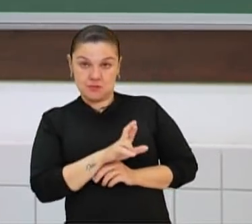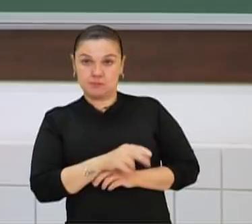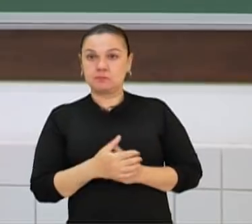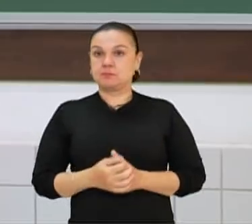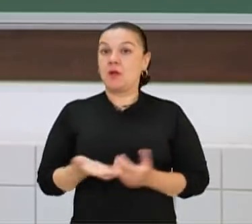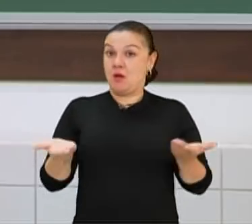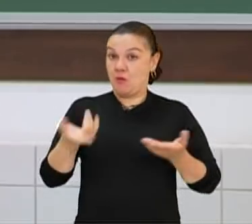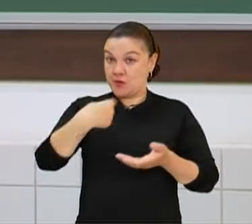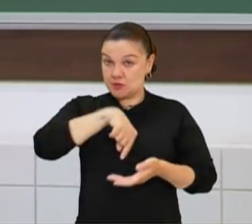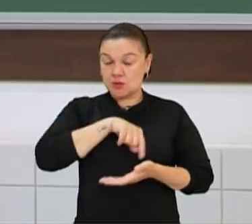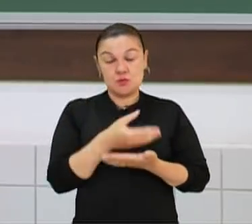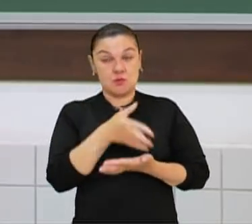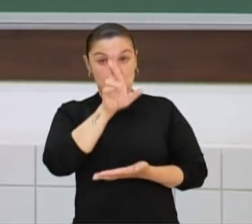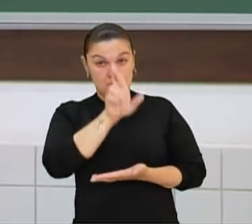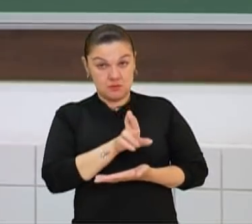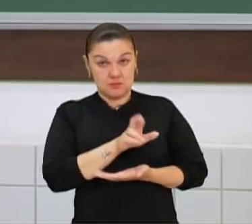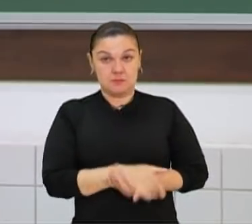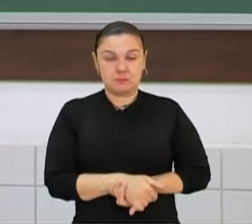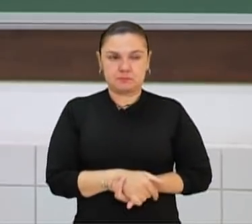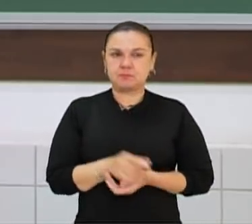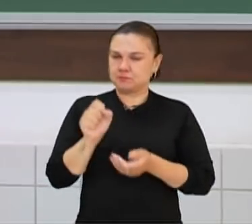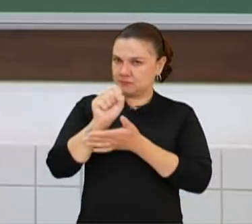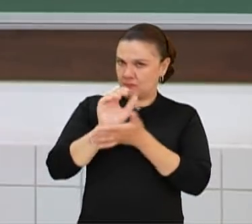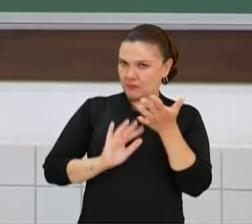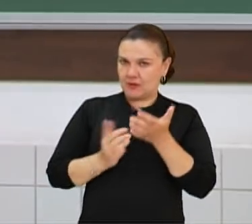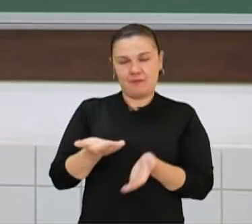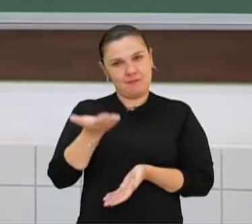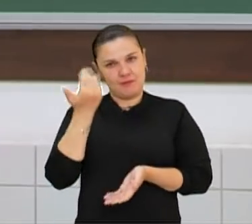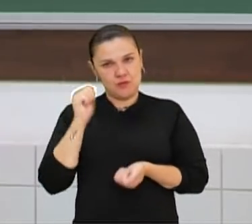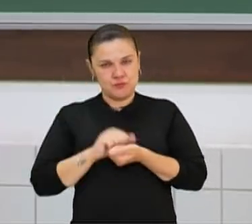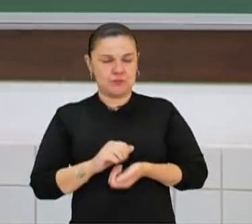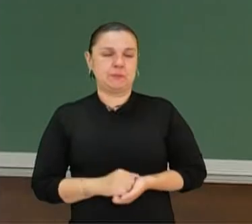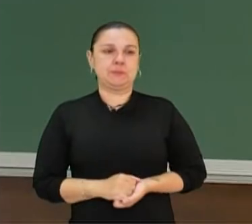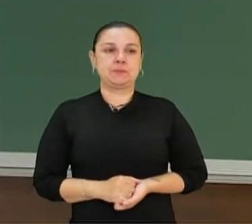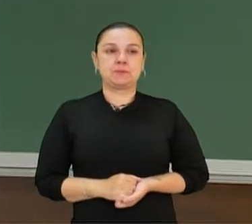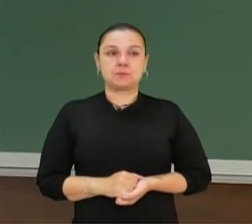agora. Vamos relembrar? Vamos fazer um exercício? Vem cá comigo.